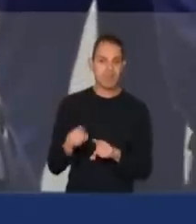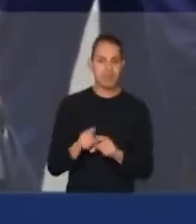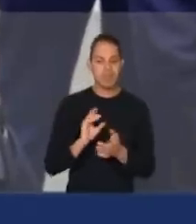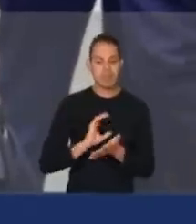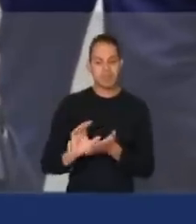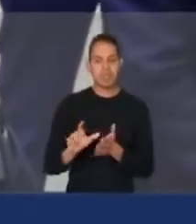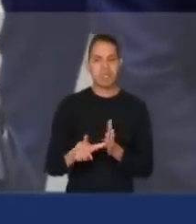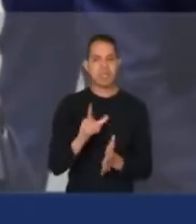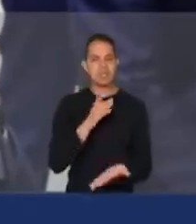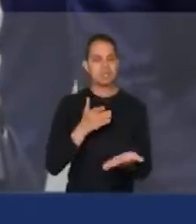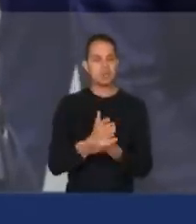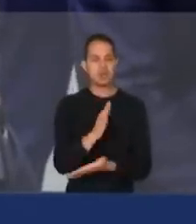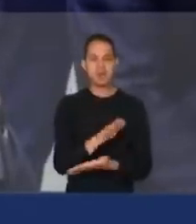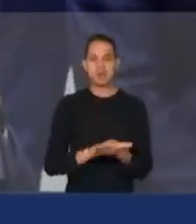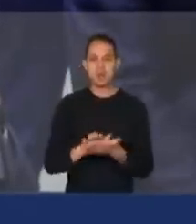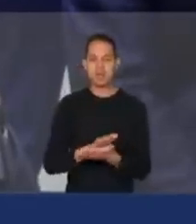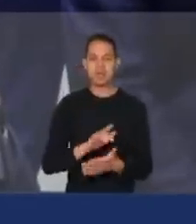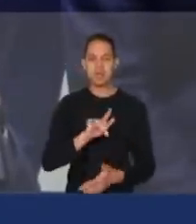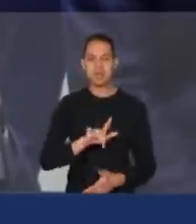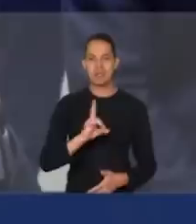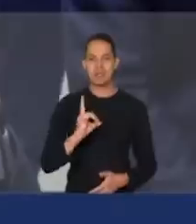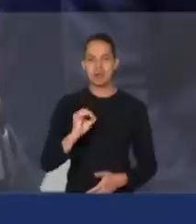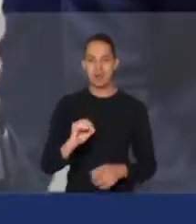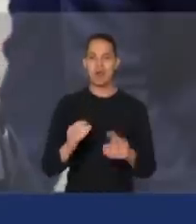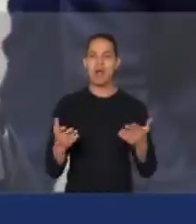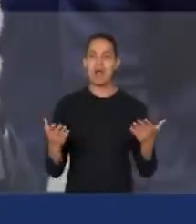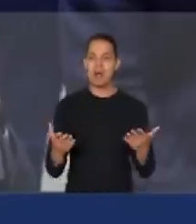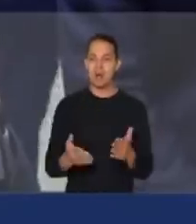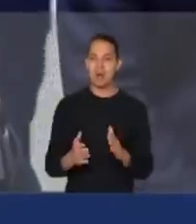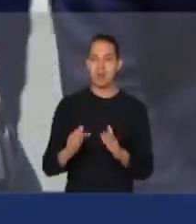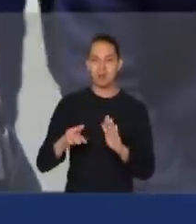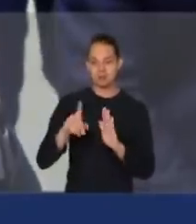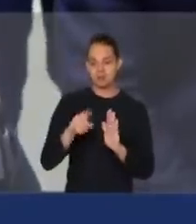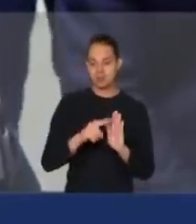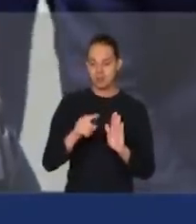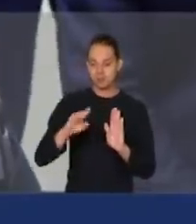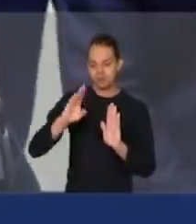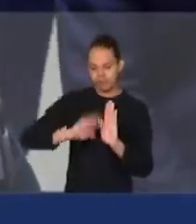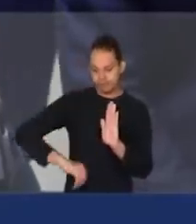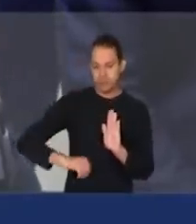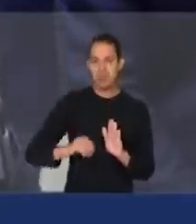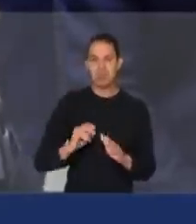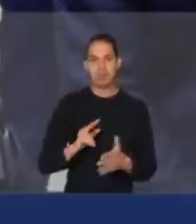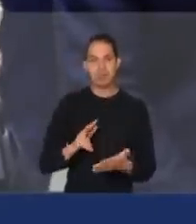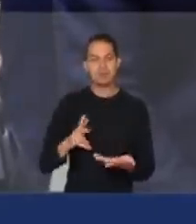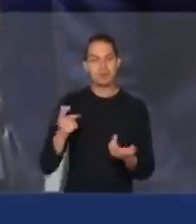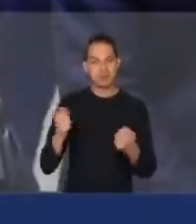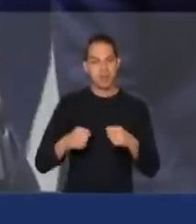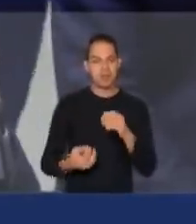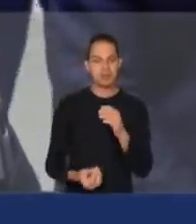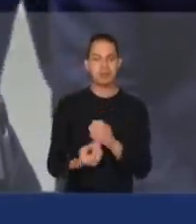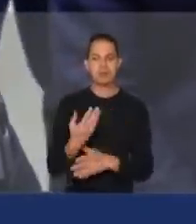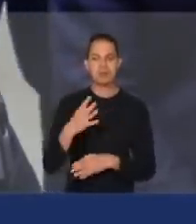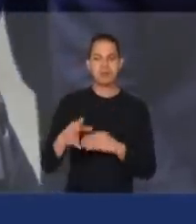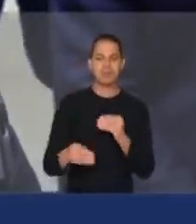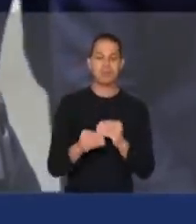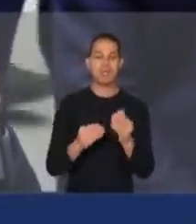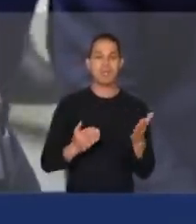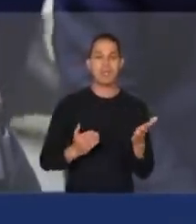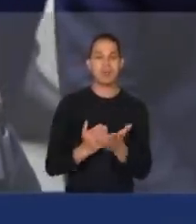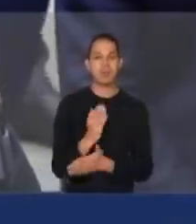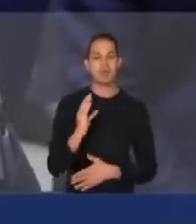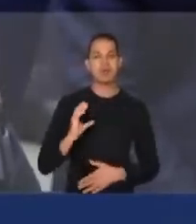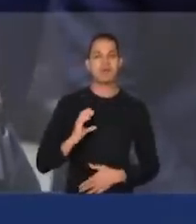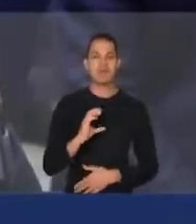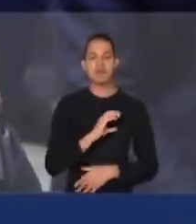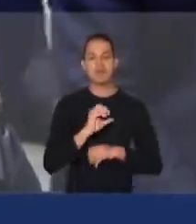antes e nenhuma lei de diretriz orçamentária e que agora, derrubando esse veto, a gente vai conseguir instituir pela primeira vez essa emenda aprovada pela Comissão de Educação